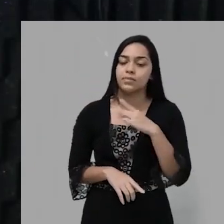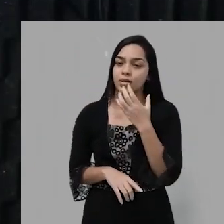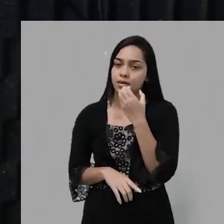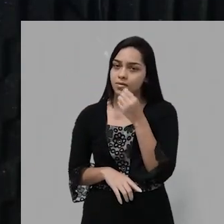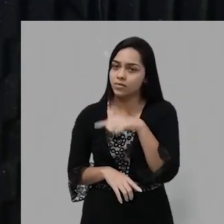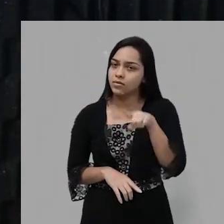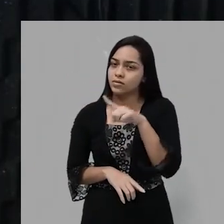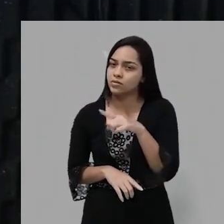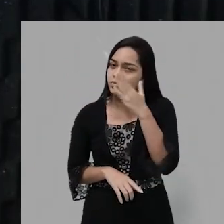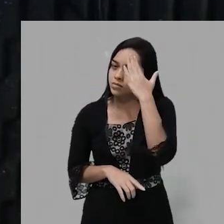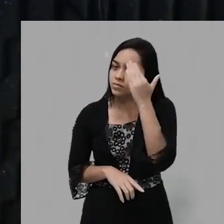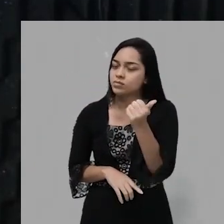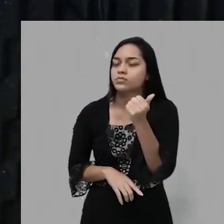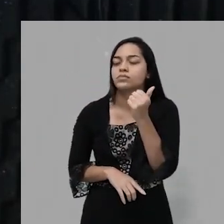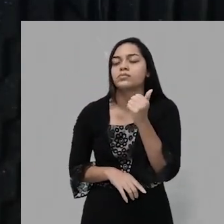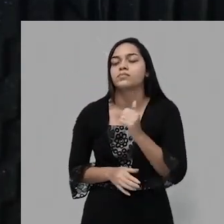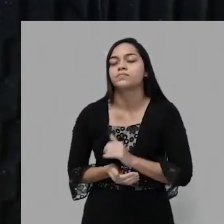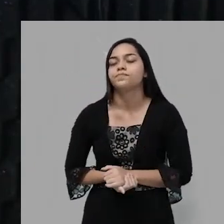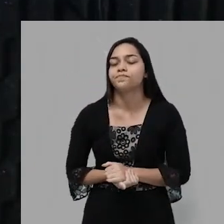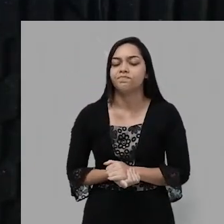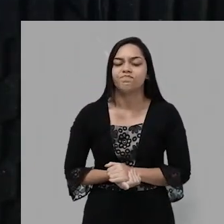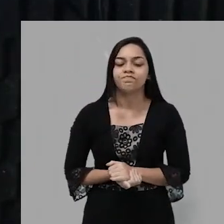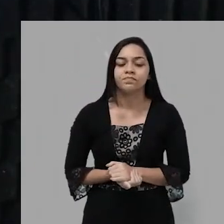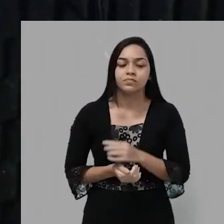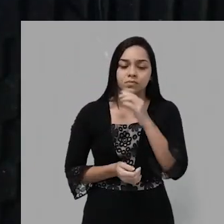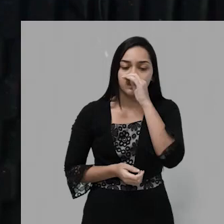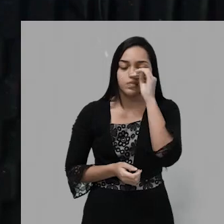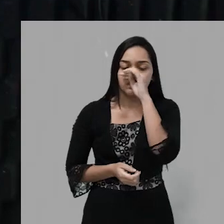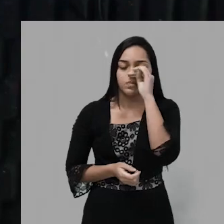rápido para ver se vocês estão ligados aí nesse conteúdo.